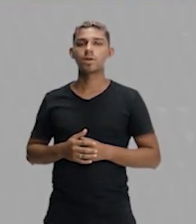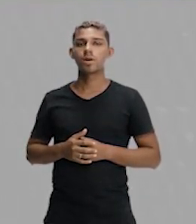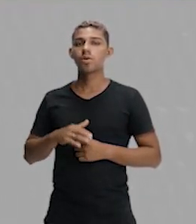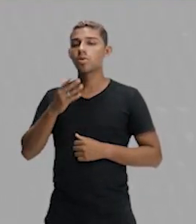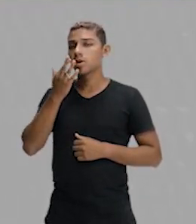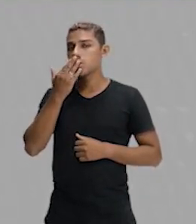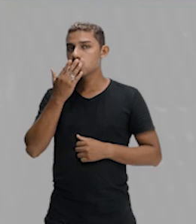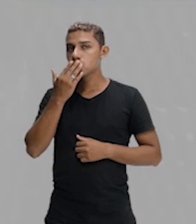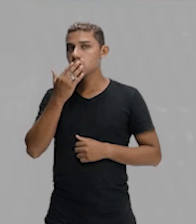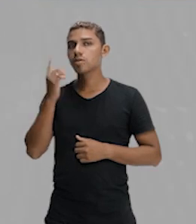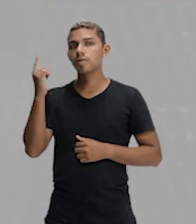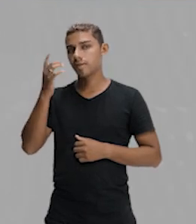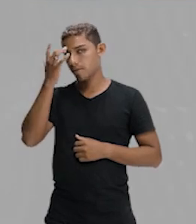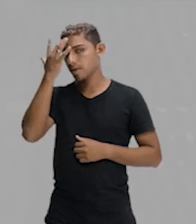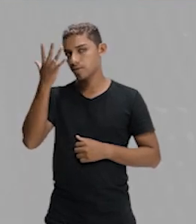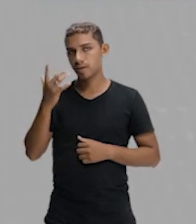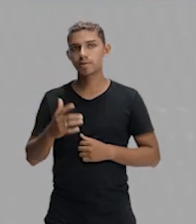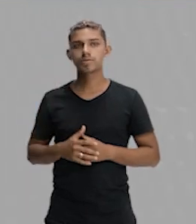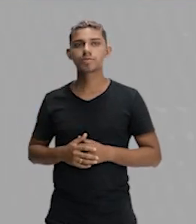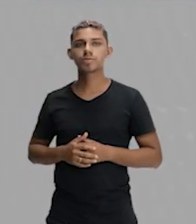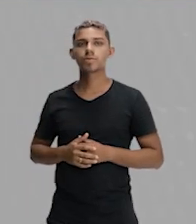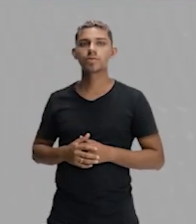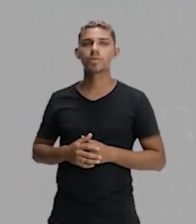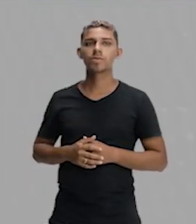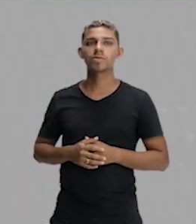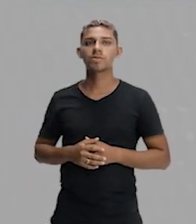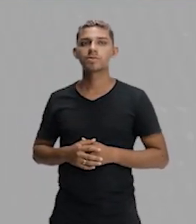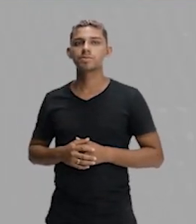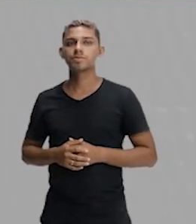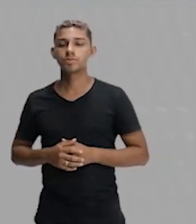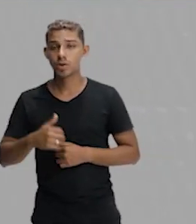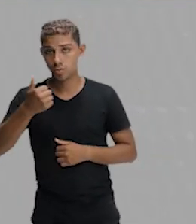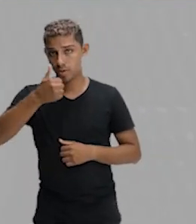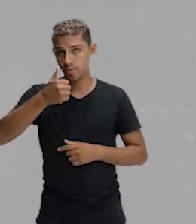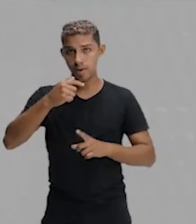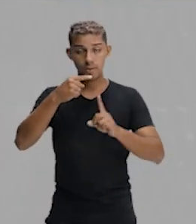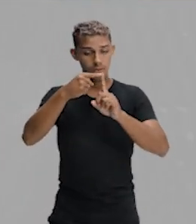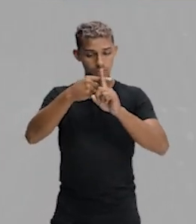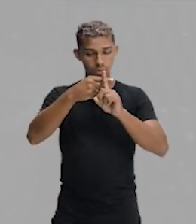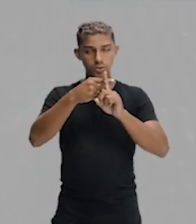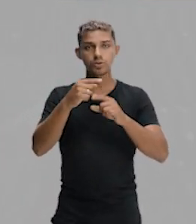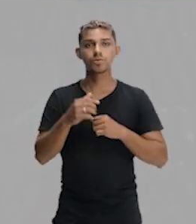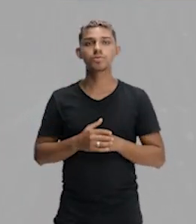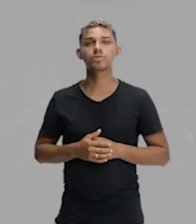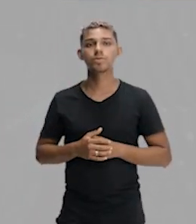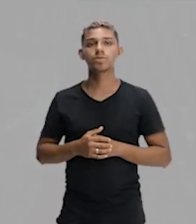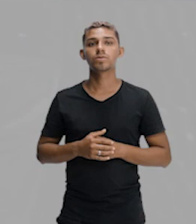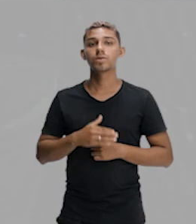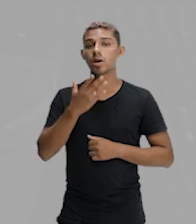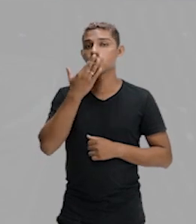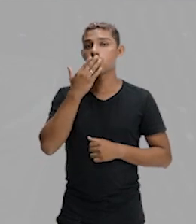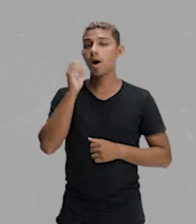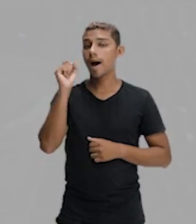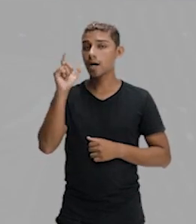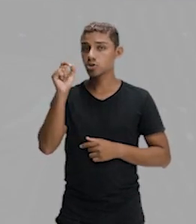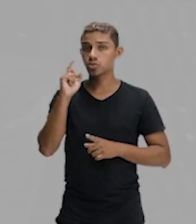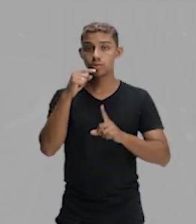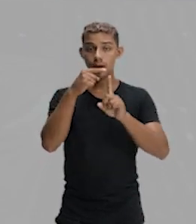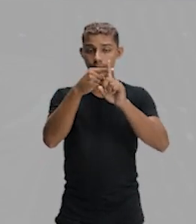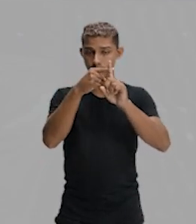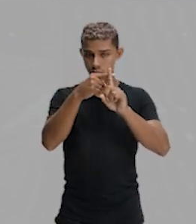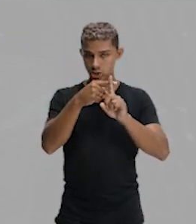fácil. Certo? Então, o primeiro aqui, ó, da placa positiva, eu vou colocar em azul.